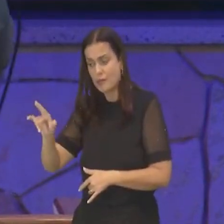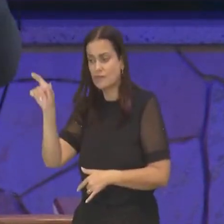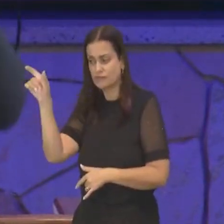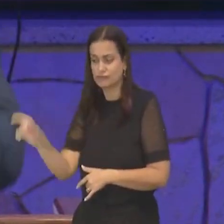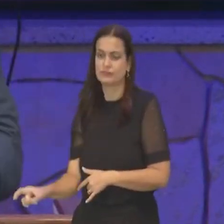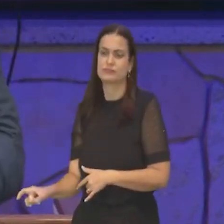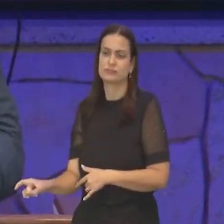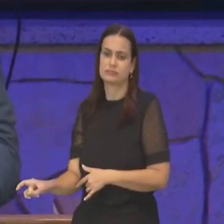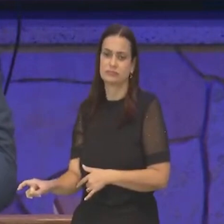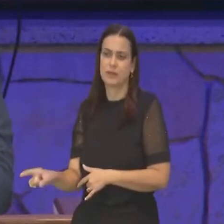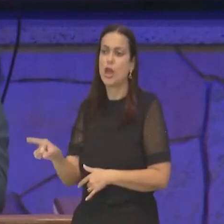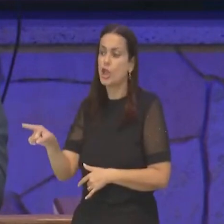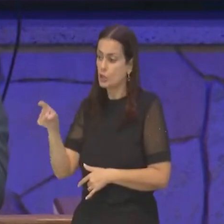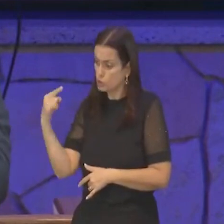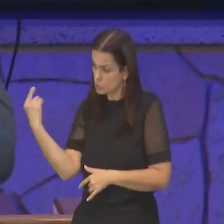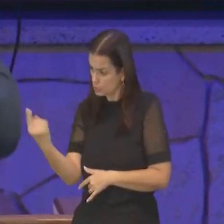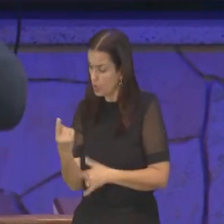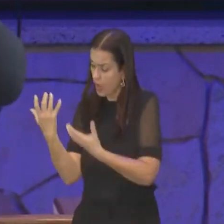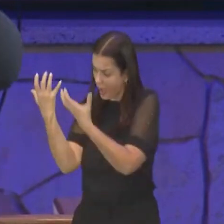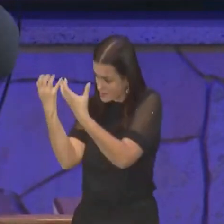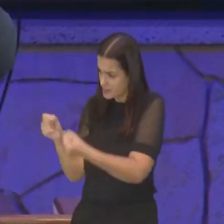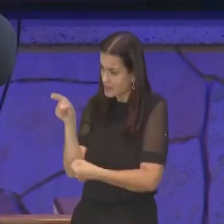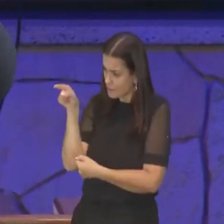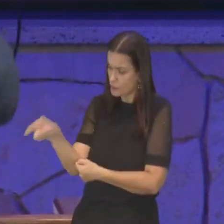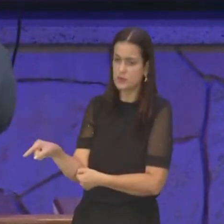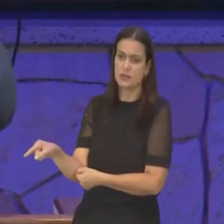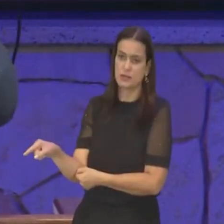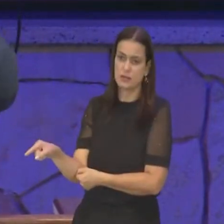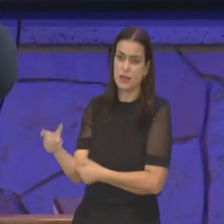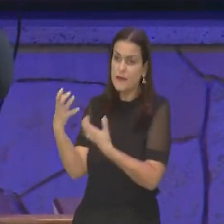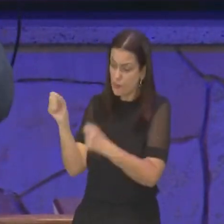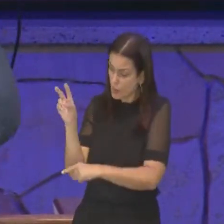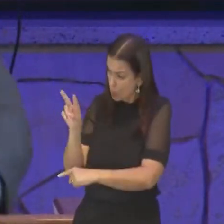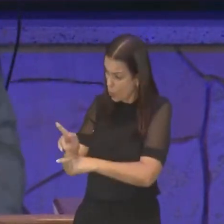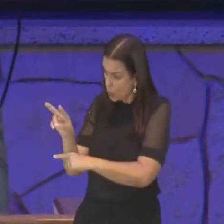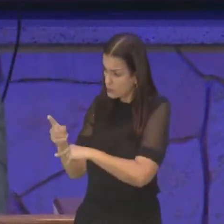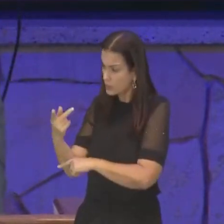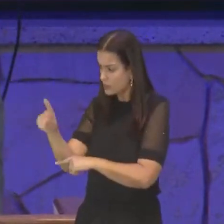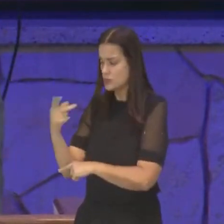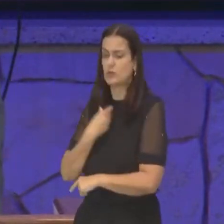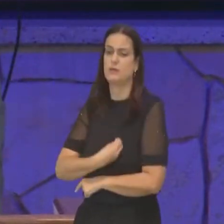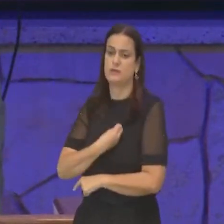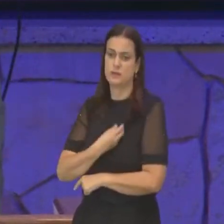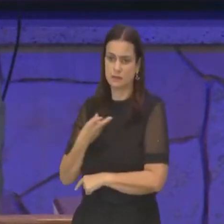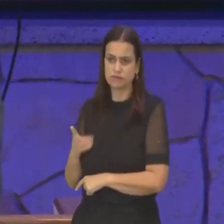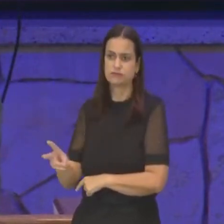nós recebemos você, em Cristo nós vamos cuidar de você, da sua vida.